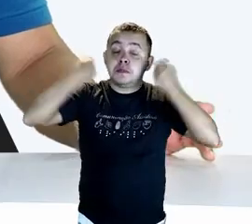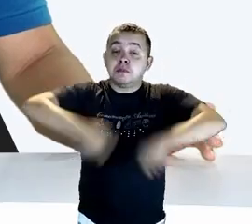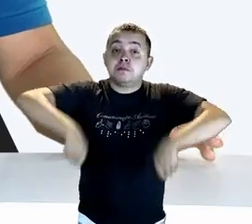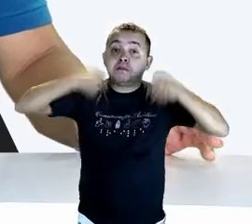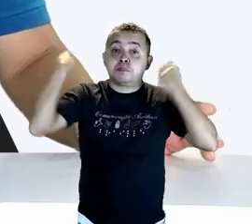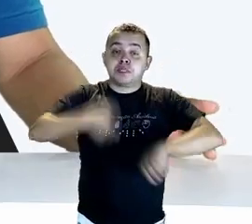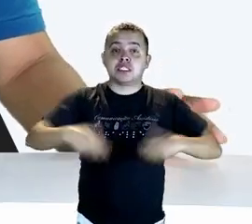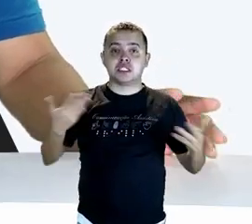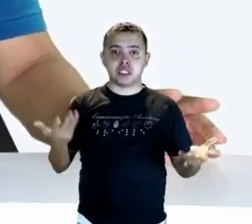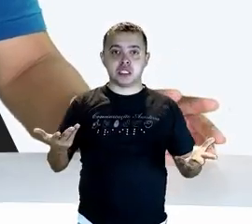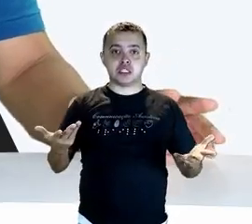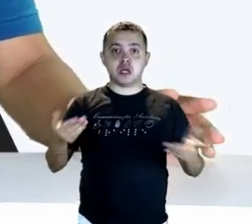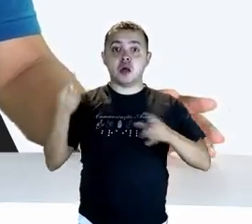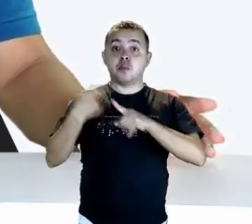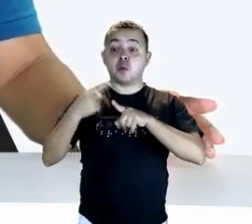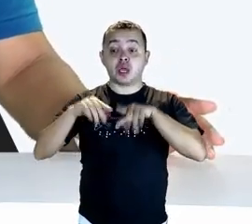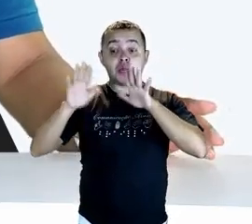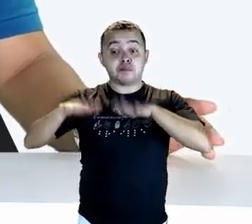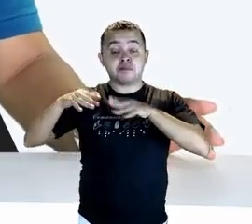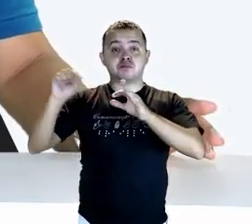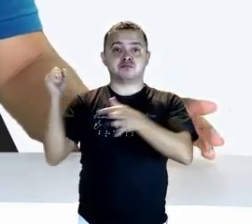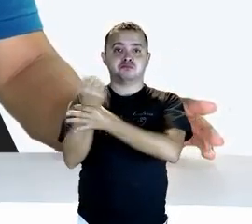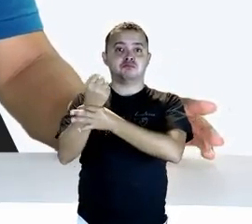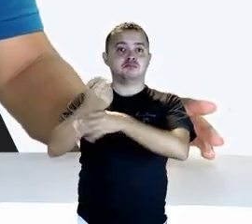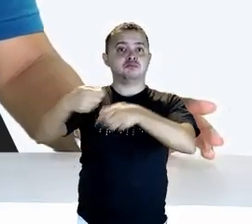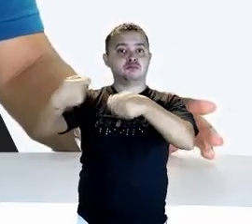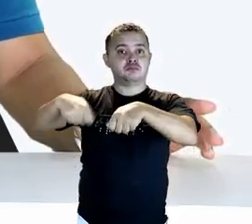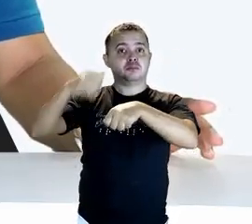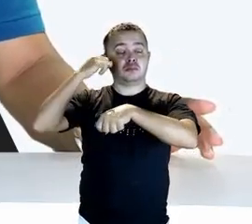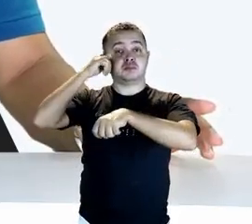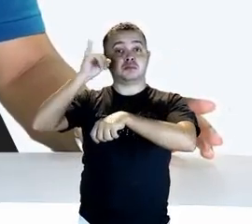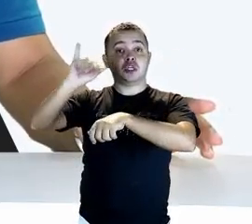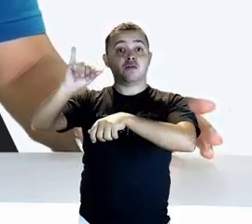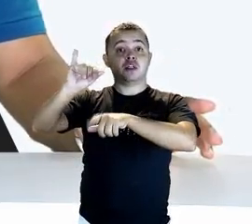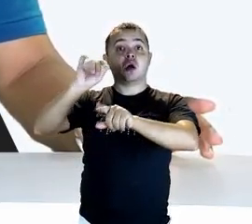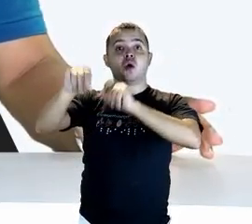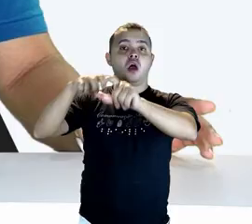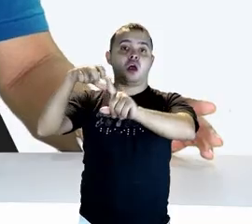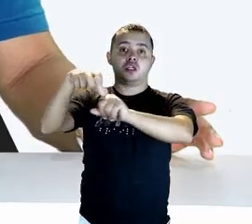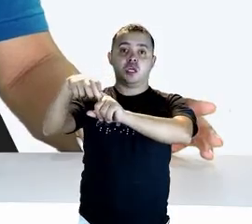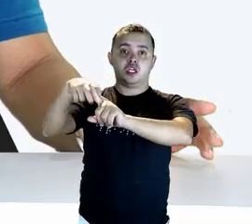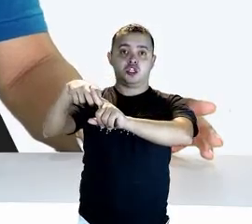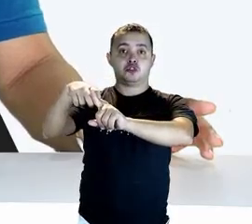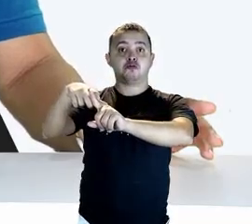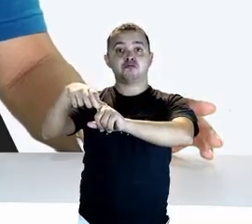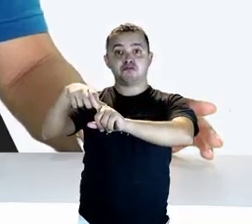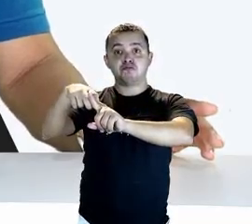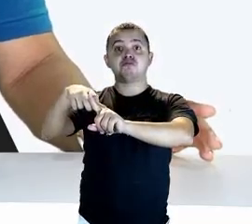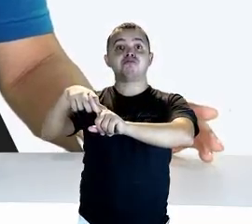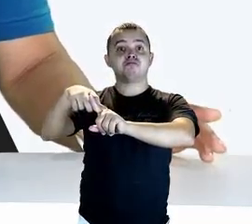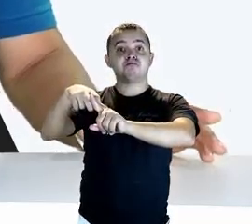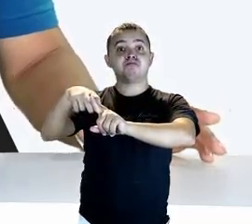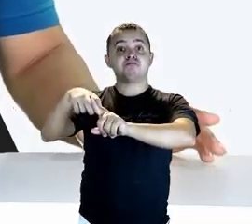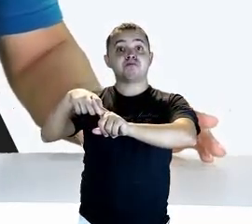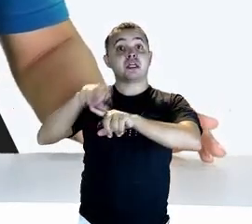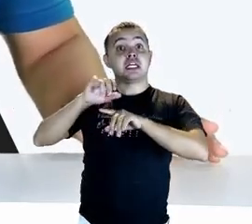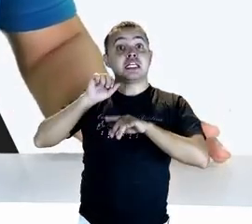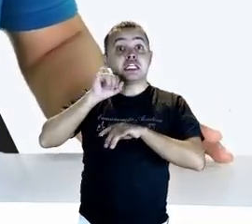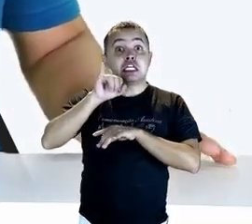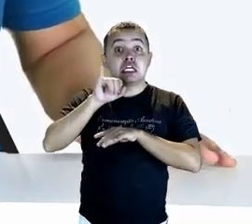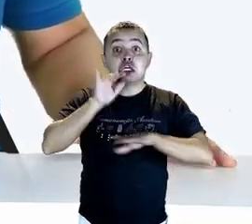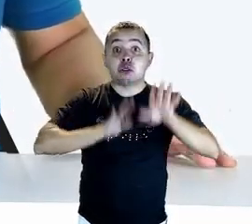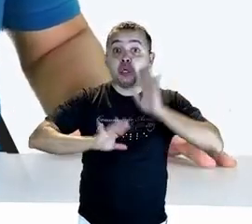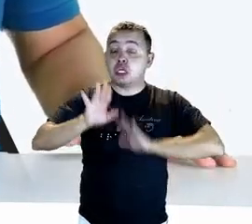situação, essa condição de trabalho insegura que pode prejudicar a vida de vocês ou até chegar numa condição